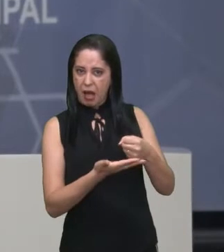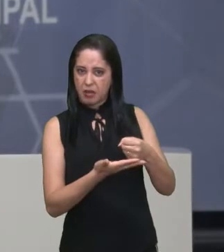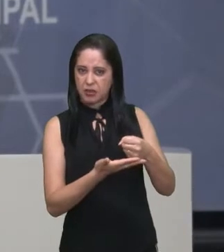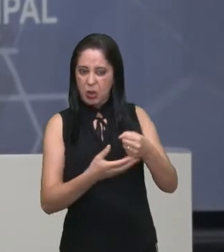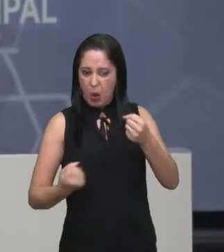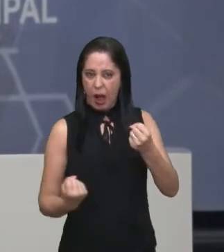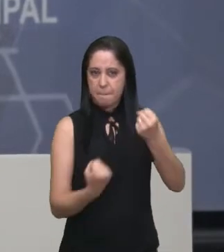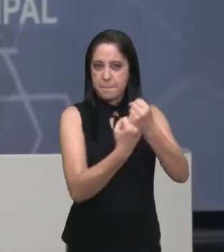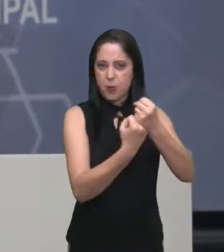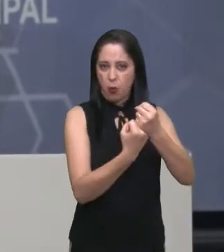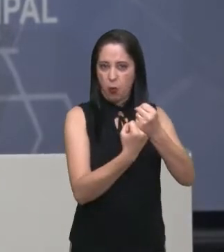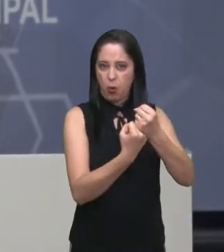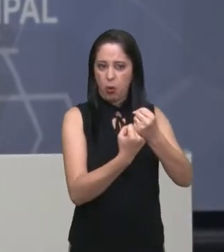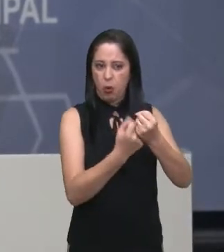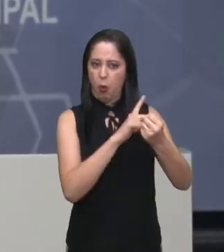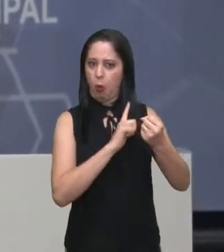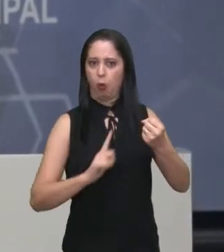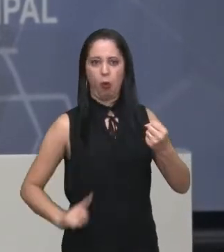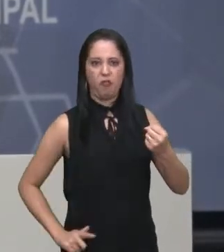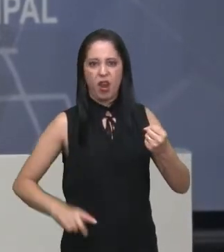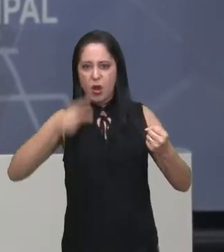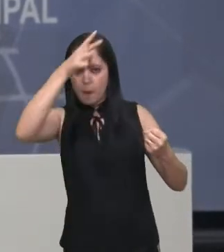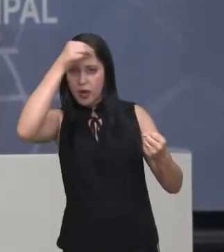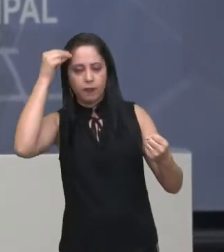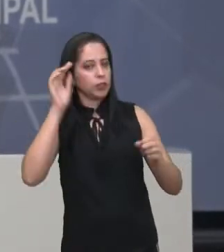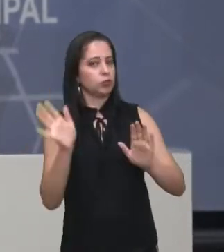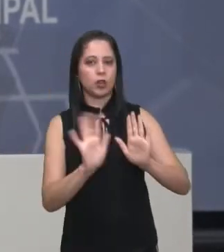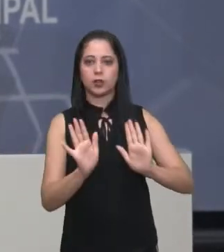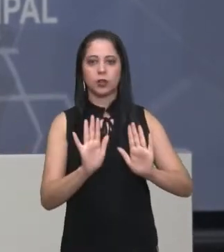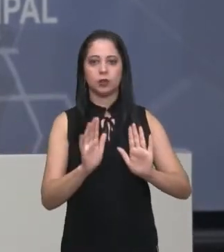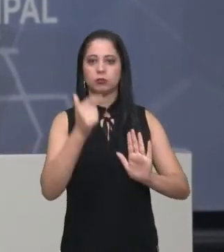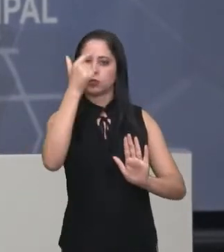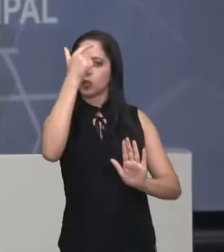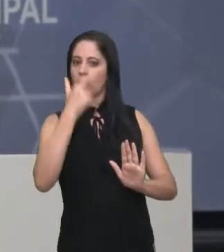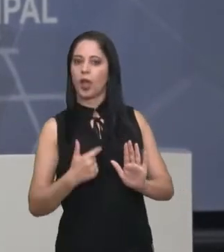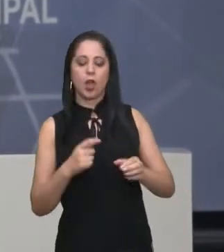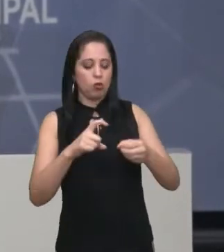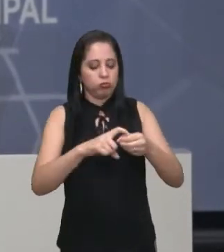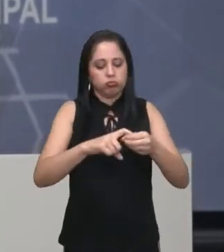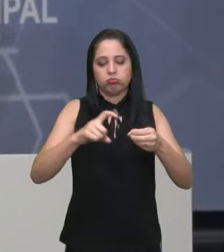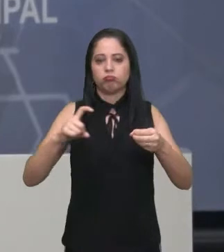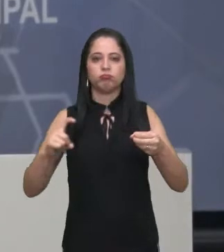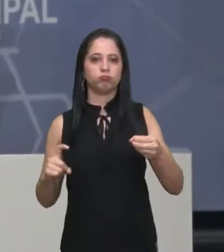do governo. Me declaro agora como um vereador independente.